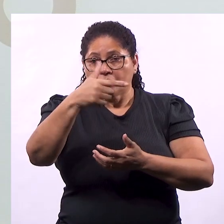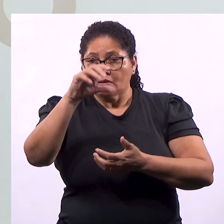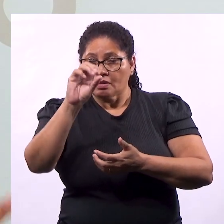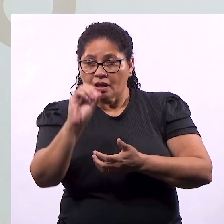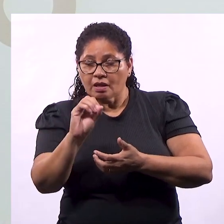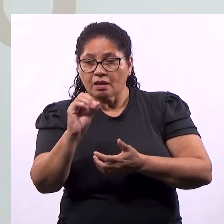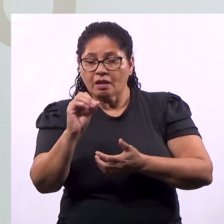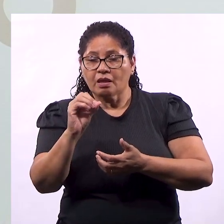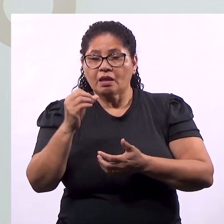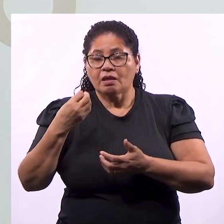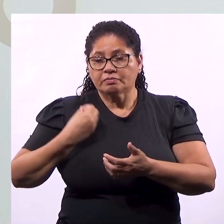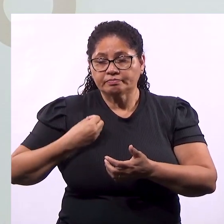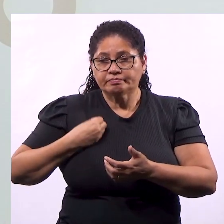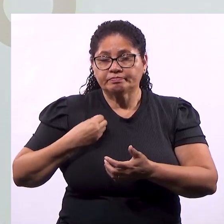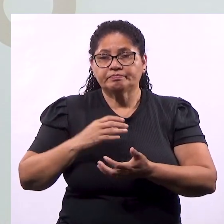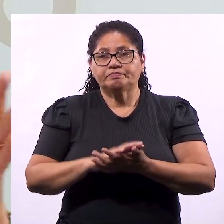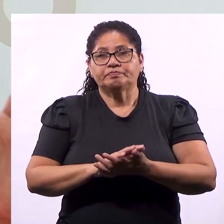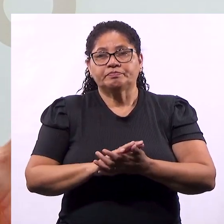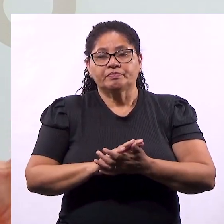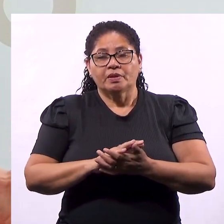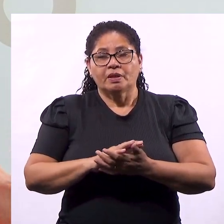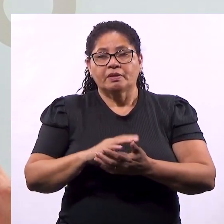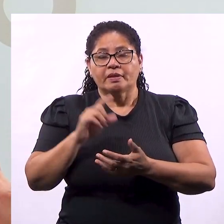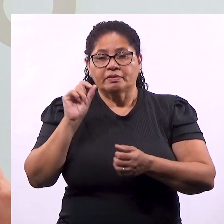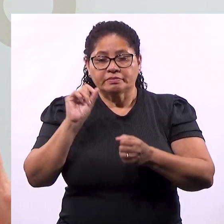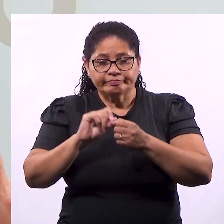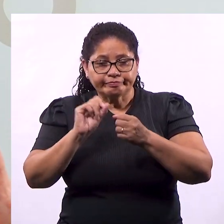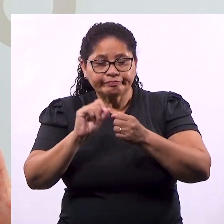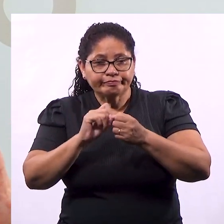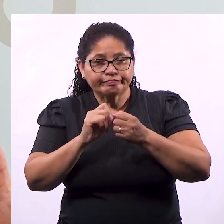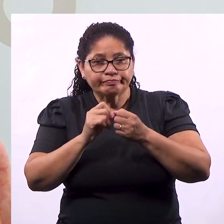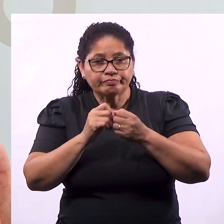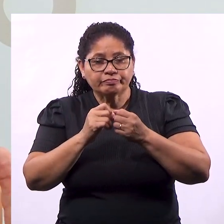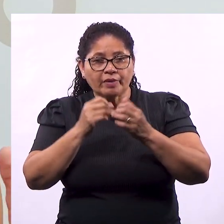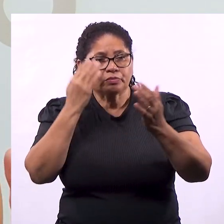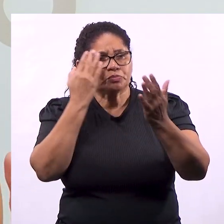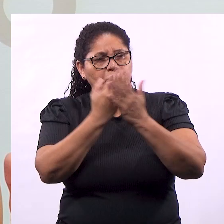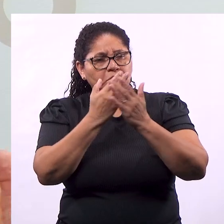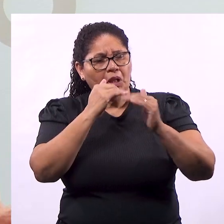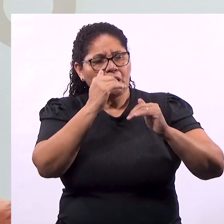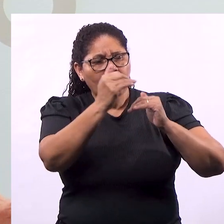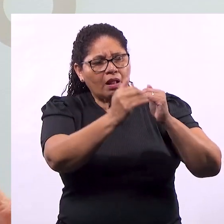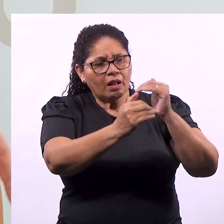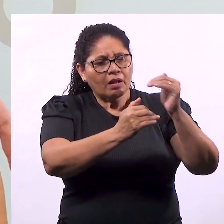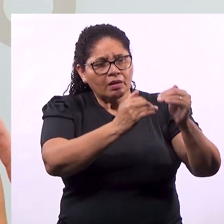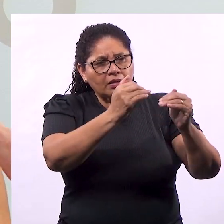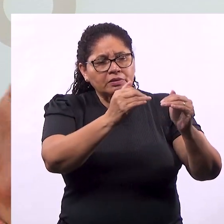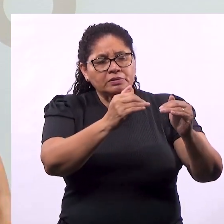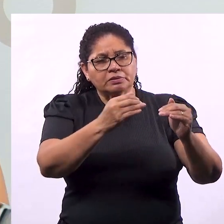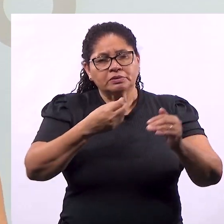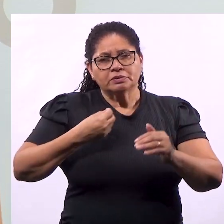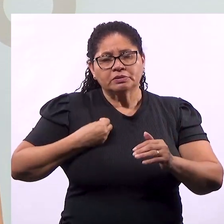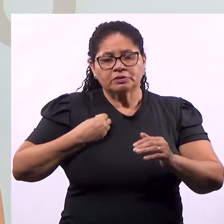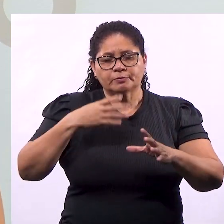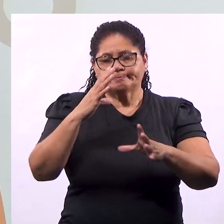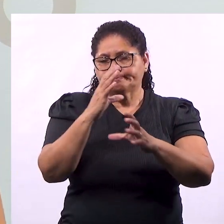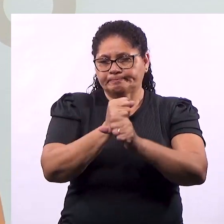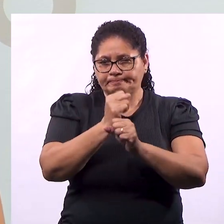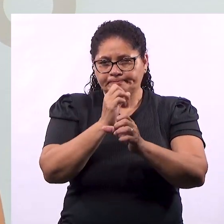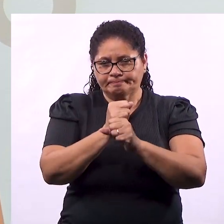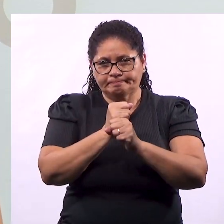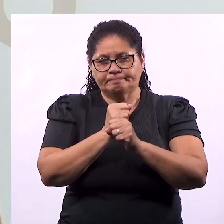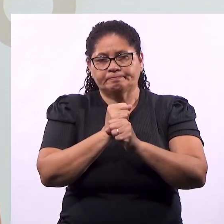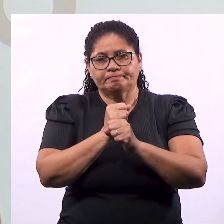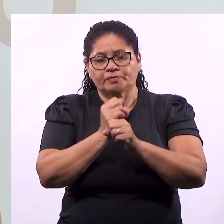10 pontos para essa atividade 10 pontos para essa e ela vai sendo realizada ao longo do processo e essas notas serão